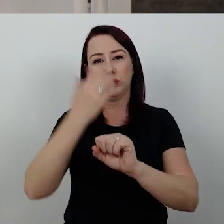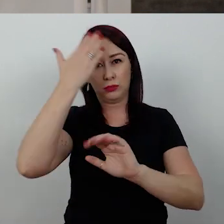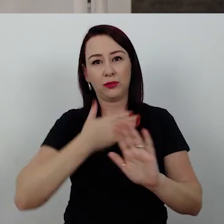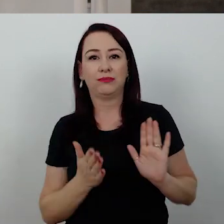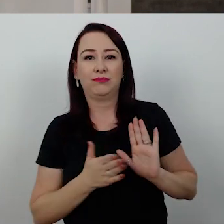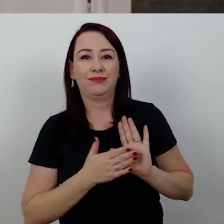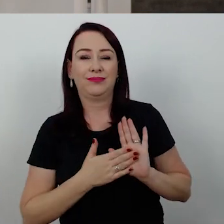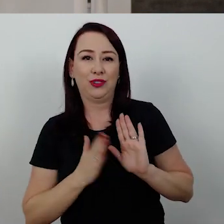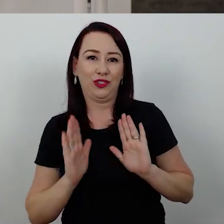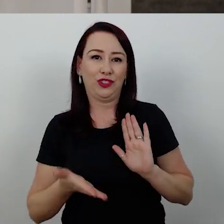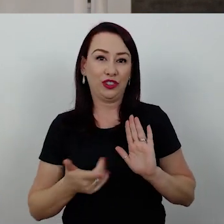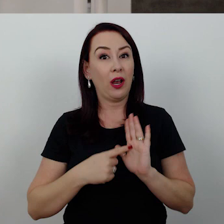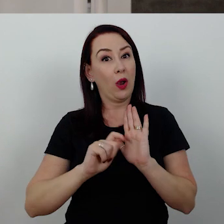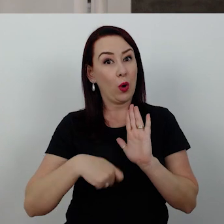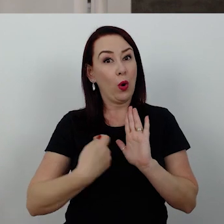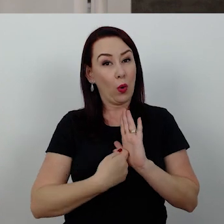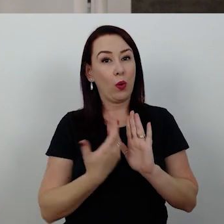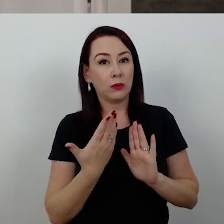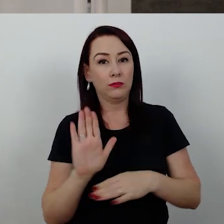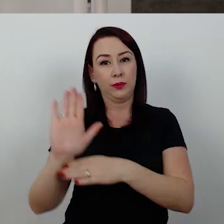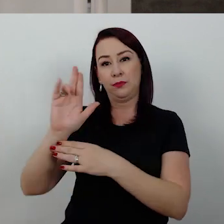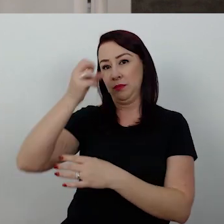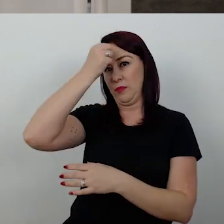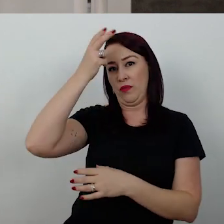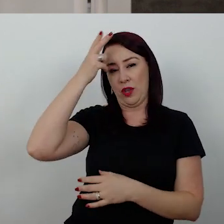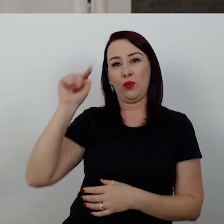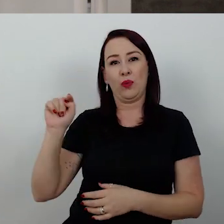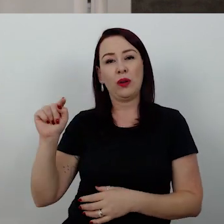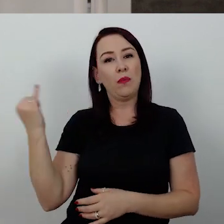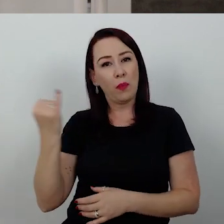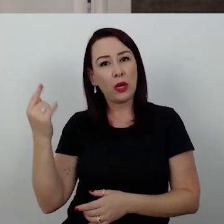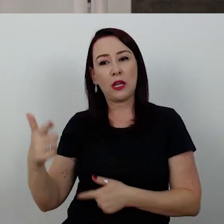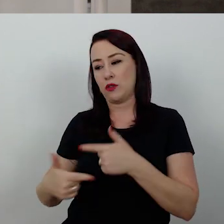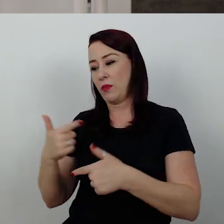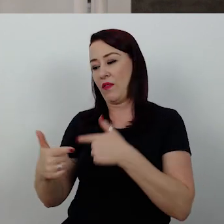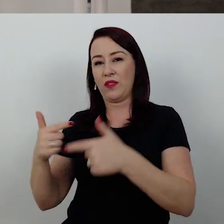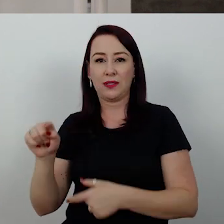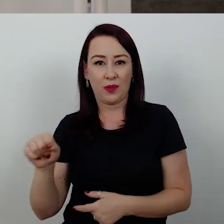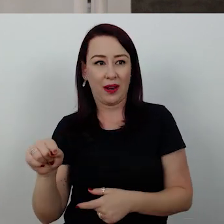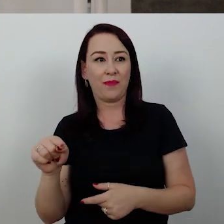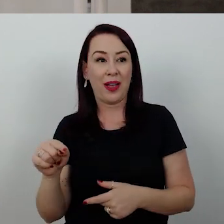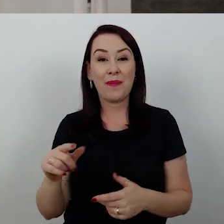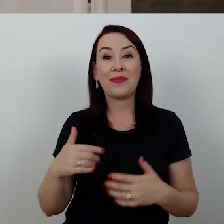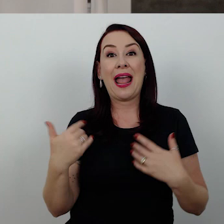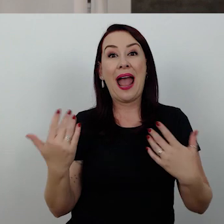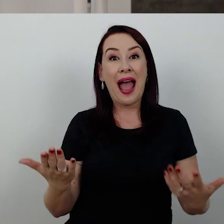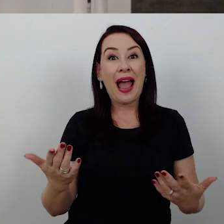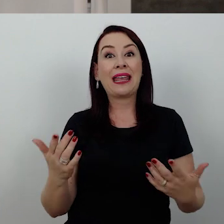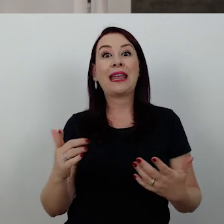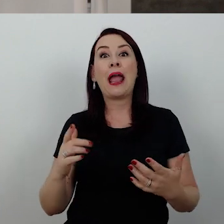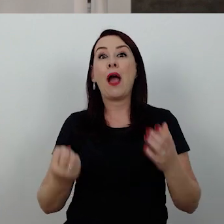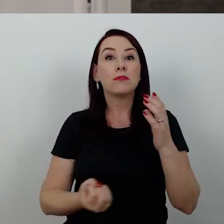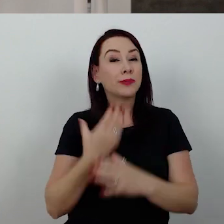pesquisa, já está colocado, é um subsídio para a política pública importante, né, E, derivado disso, a gente acabou fazendo uma